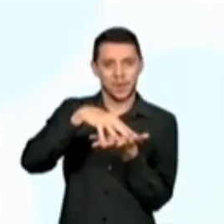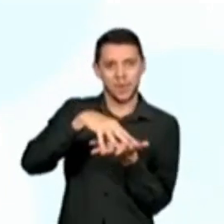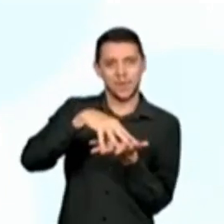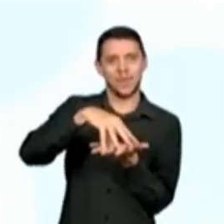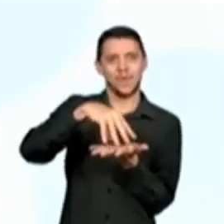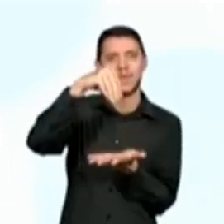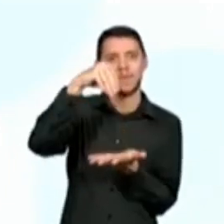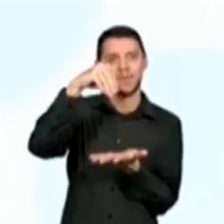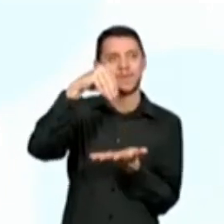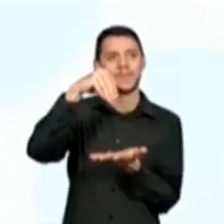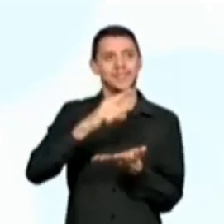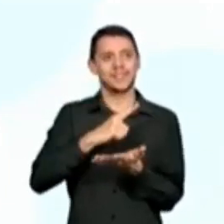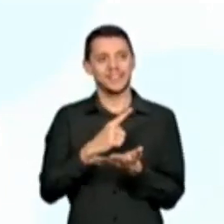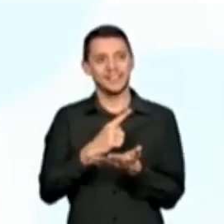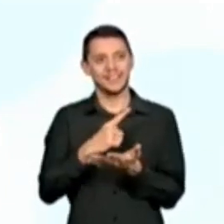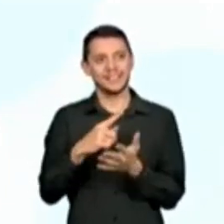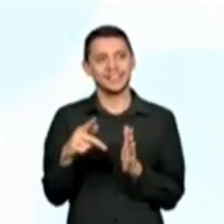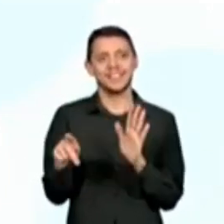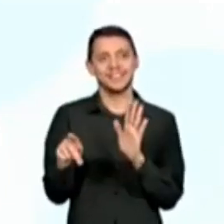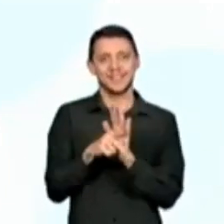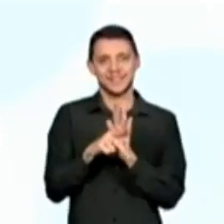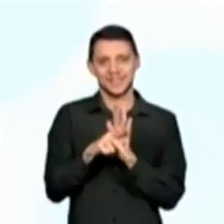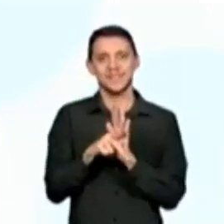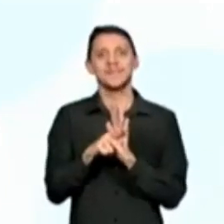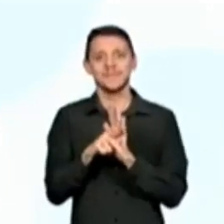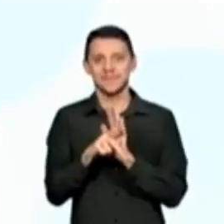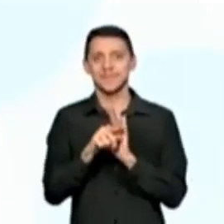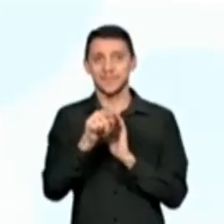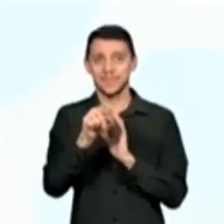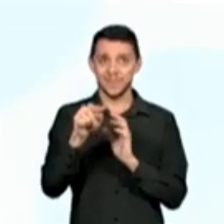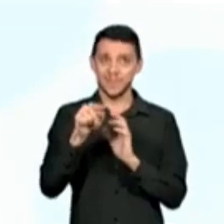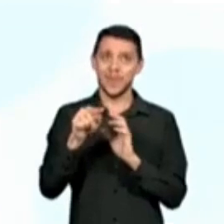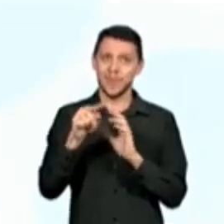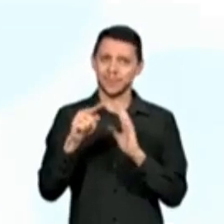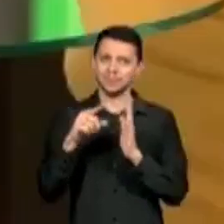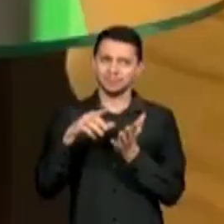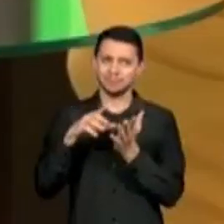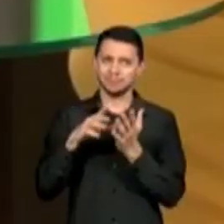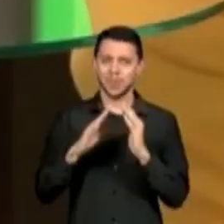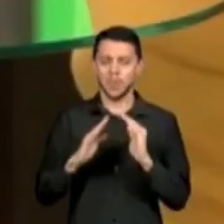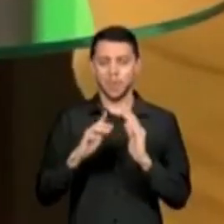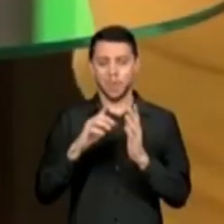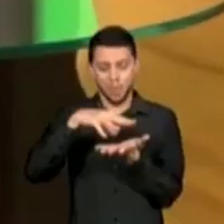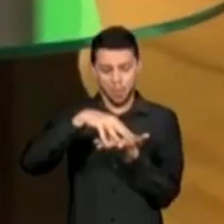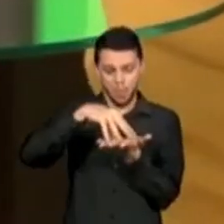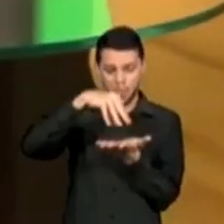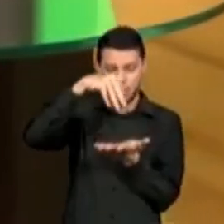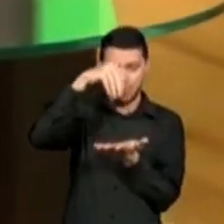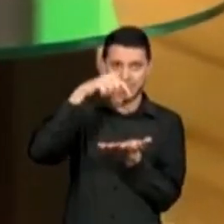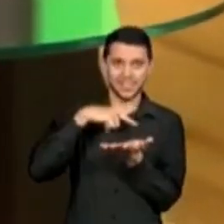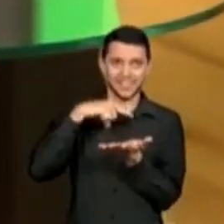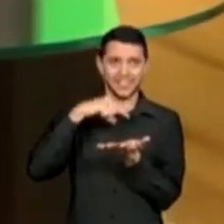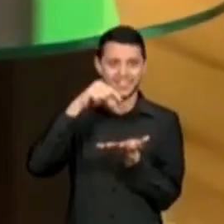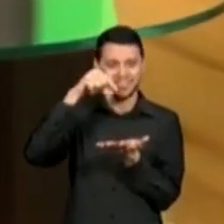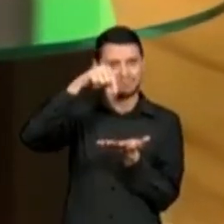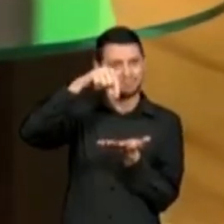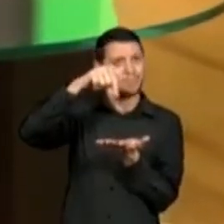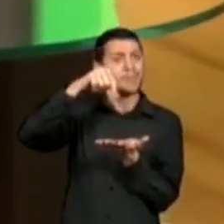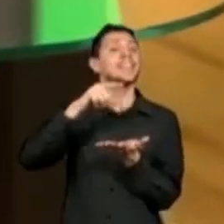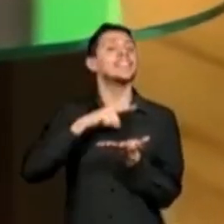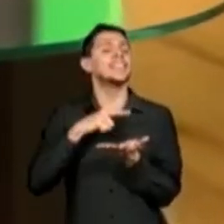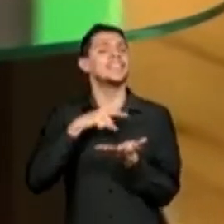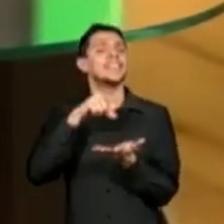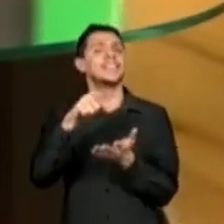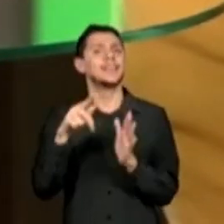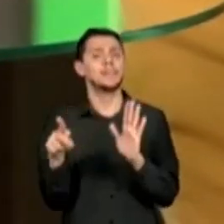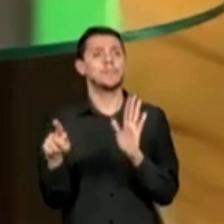e a face lateral é arredondada. Então, aqui temos o cone, né? Mas não são 2 bases, né, Então, é que a base é essa